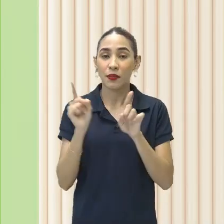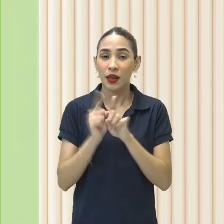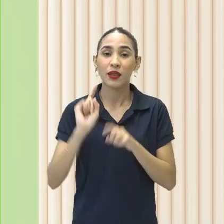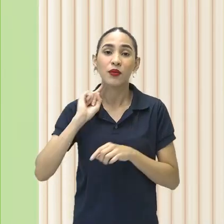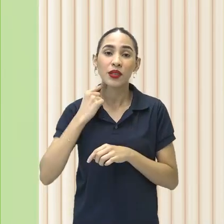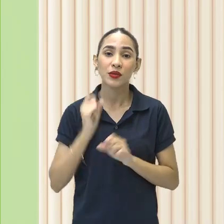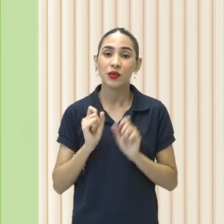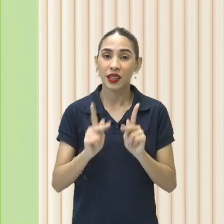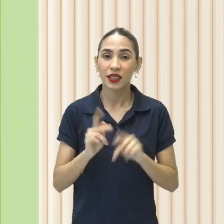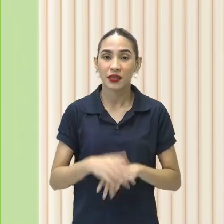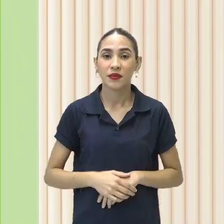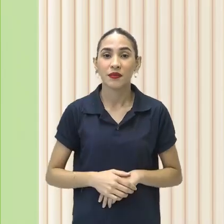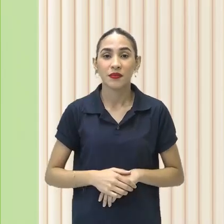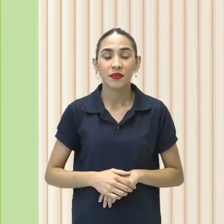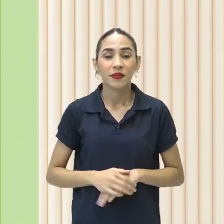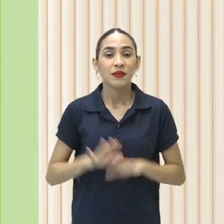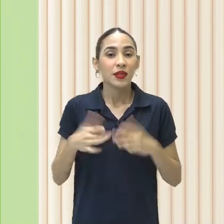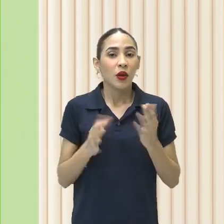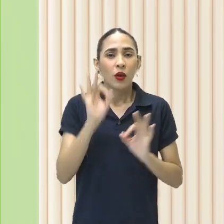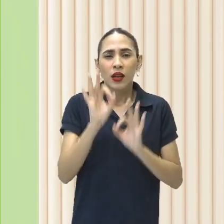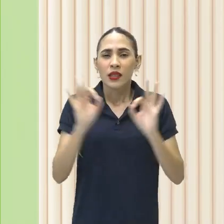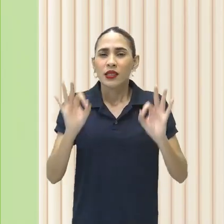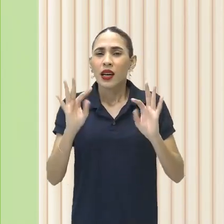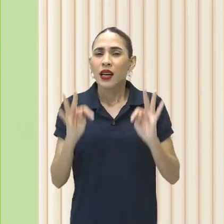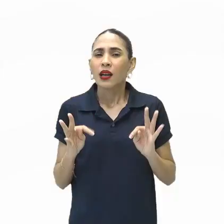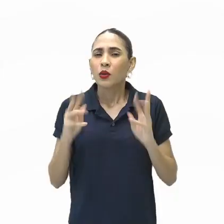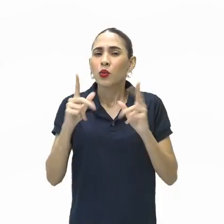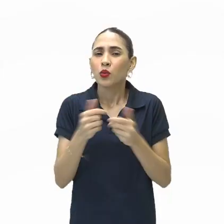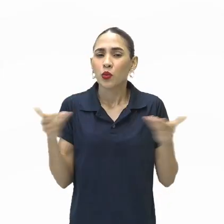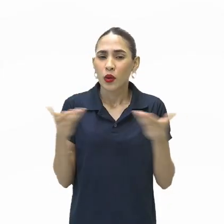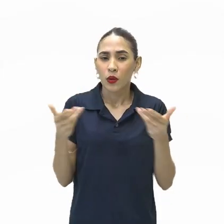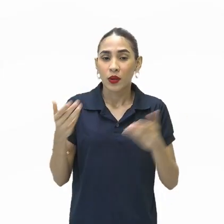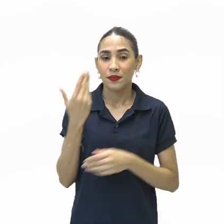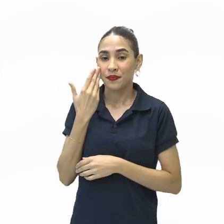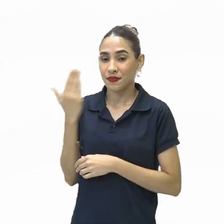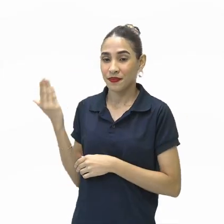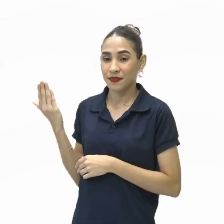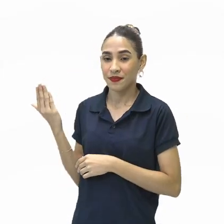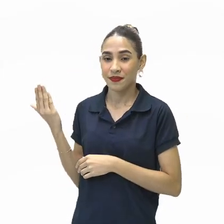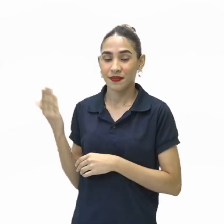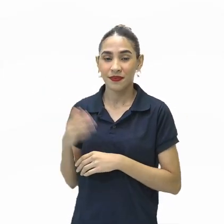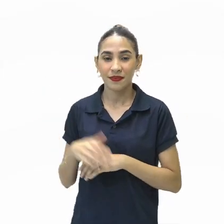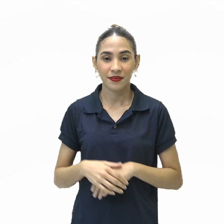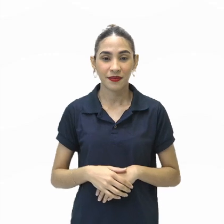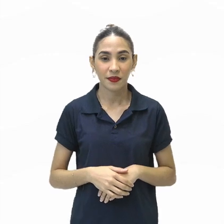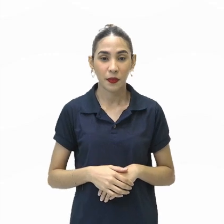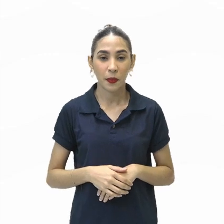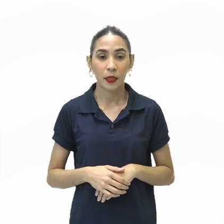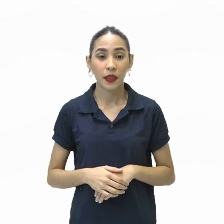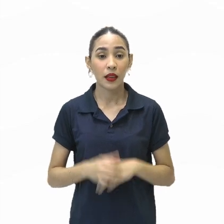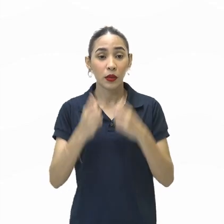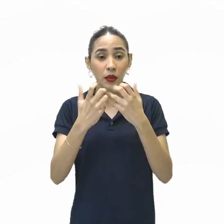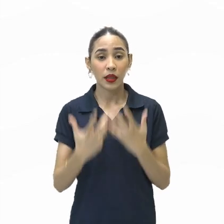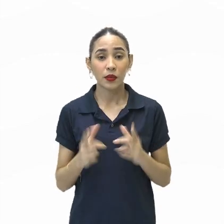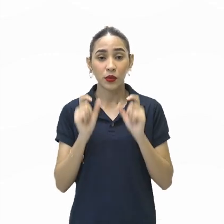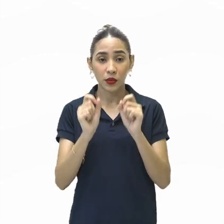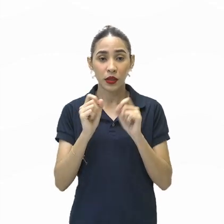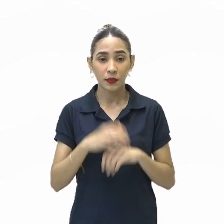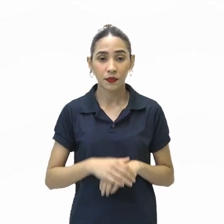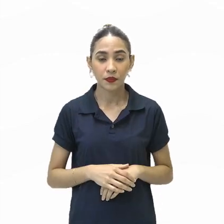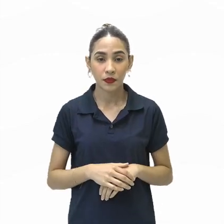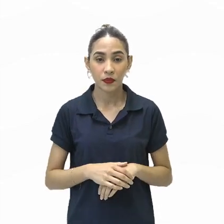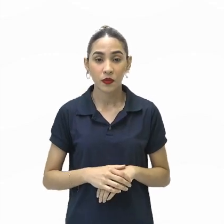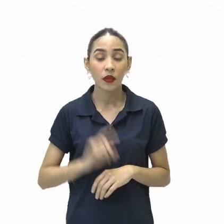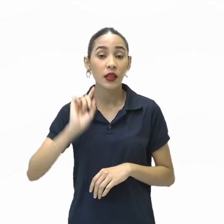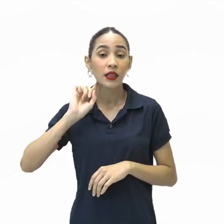lixos, tá? Então, vamos organizar tudo que a gente falou aqui. Dê uma olhada. Nós falamos aqui